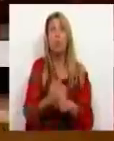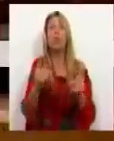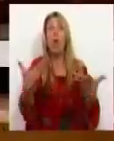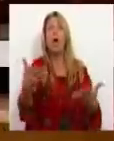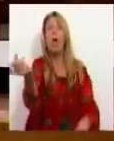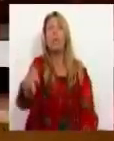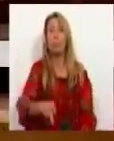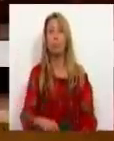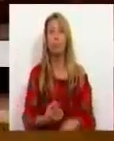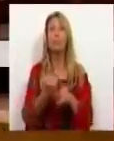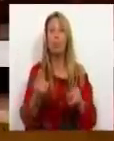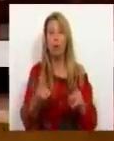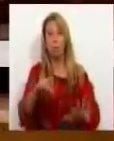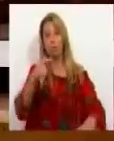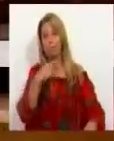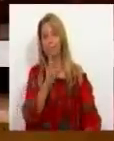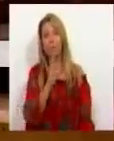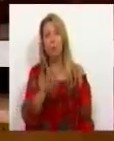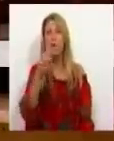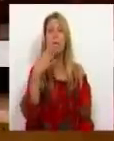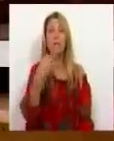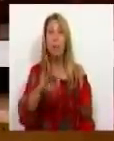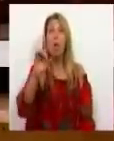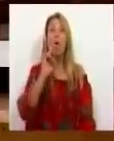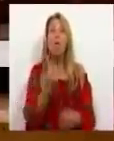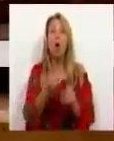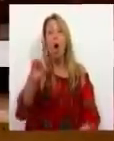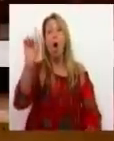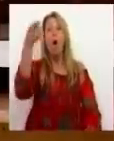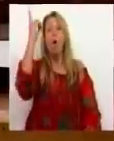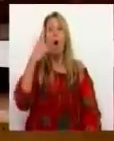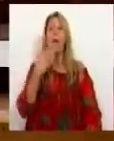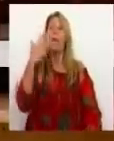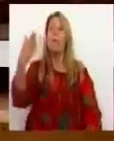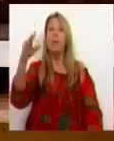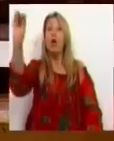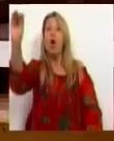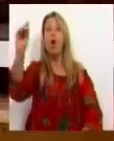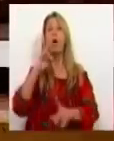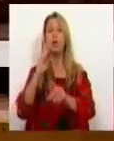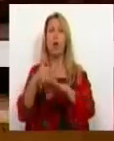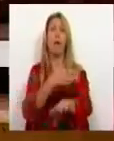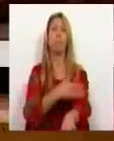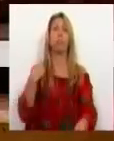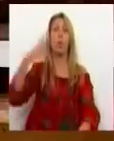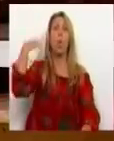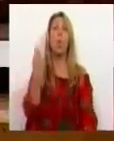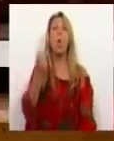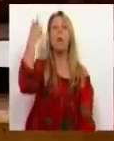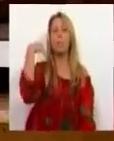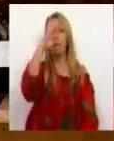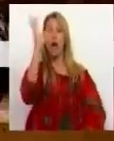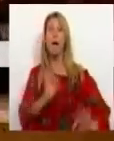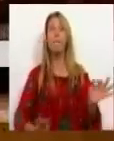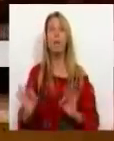simples, porque as encomendas deveriam ter sido feitas há pelo menos um ano atrás e planeadas há mais tempo ainda, e nessa altura